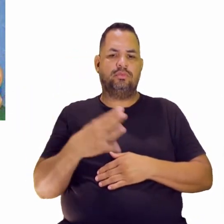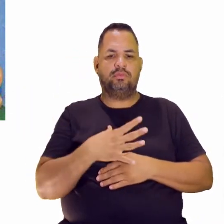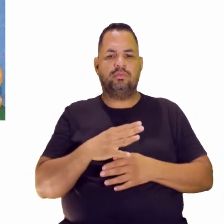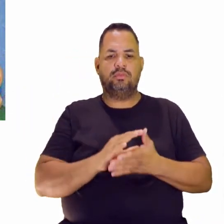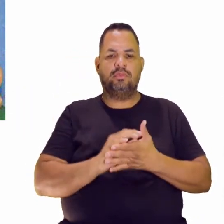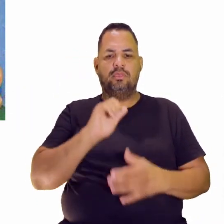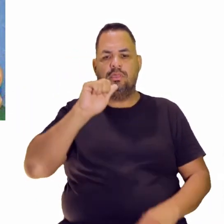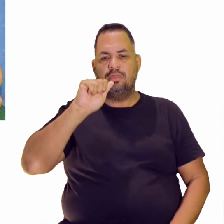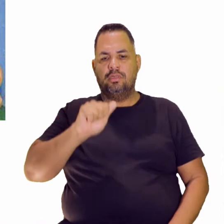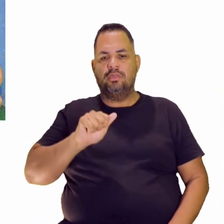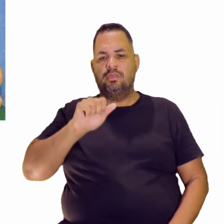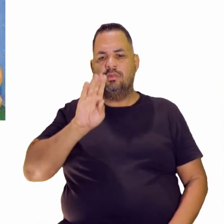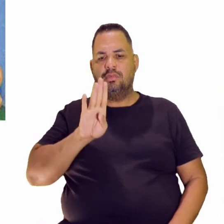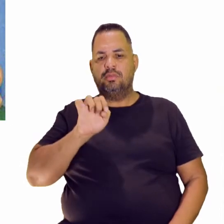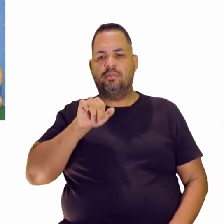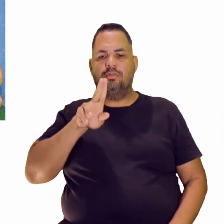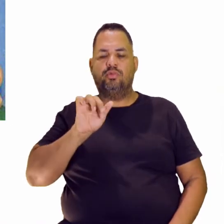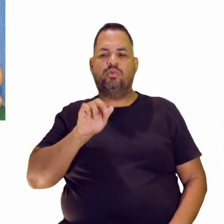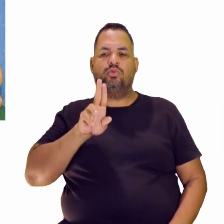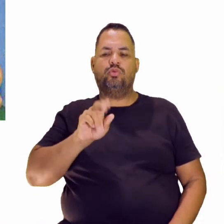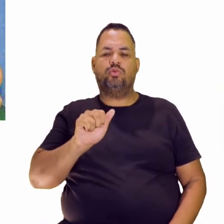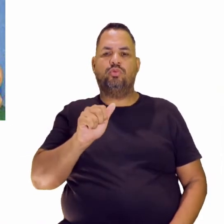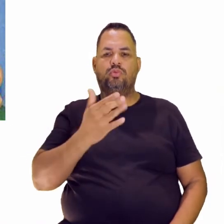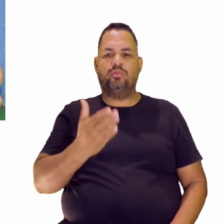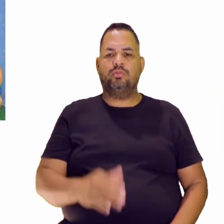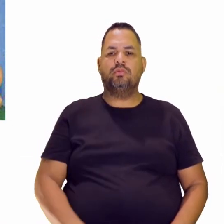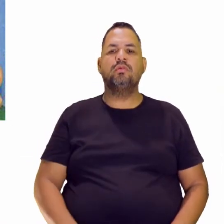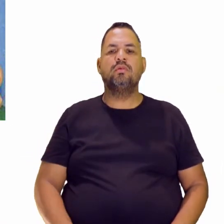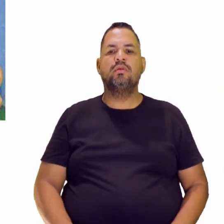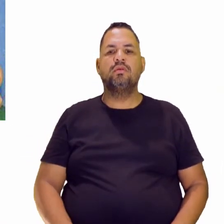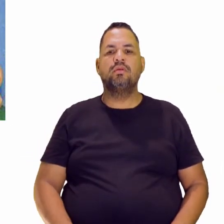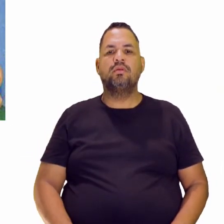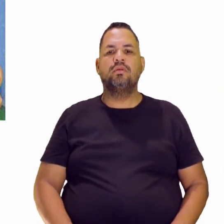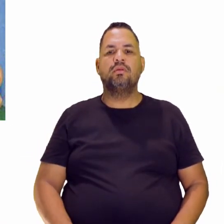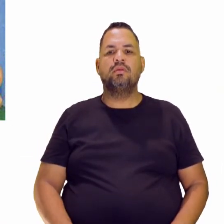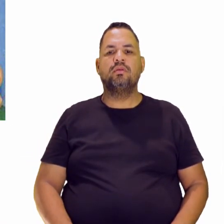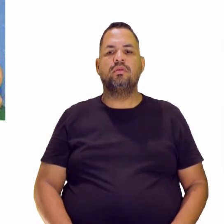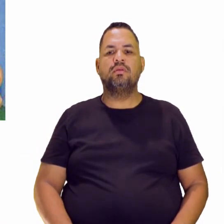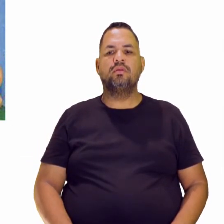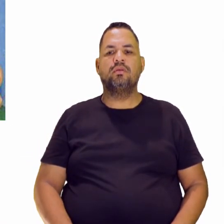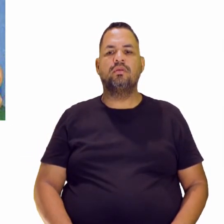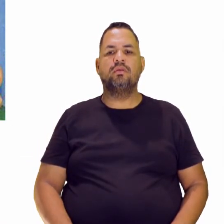Abapuru, um quadro de 1928.